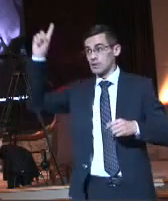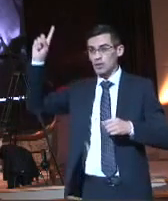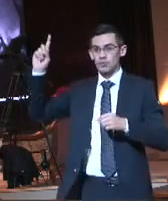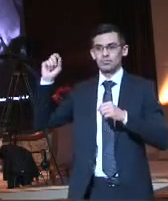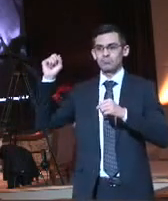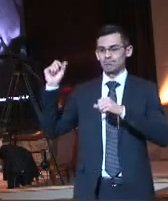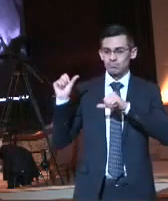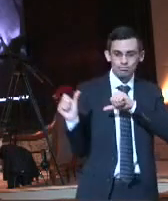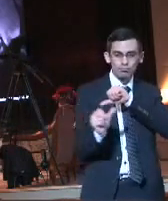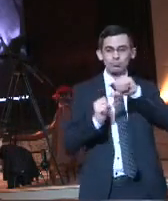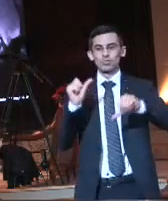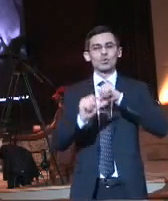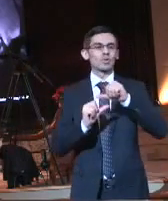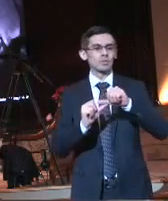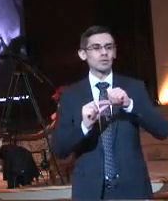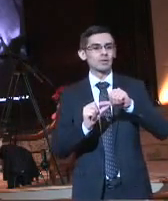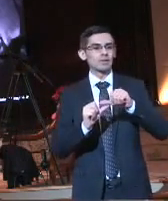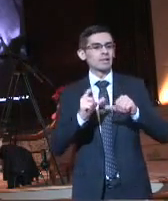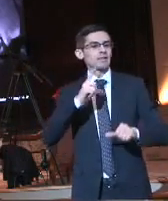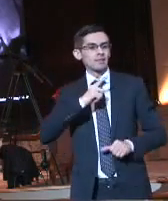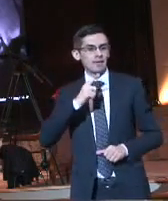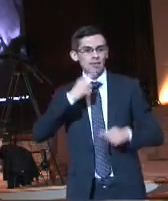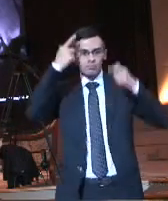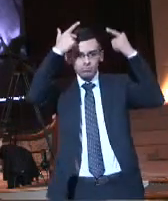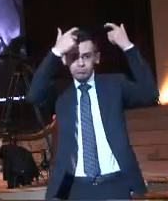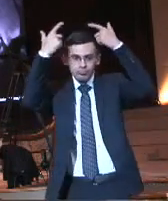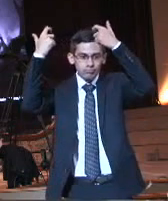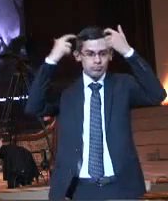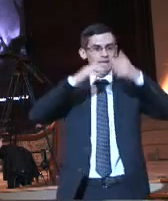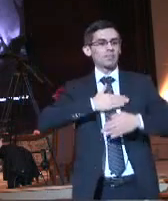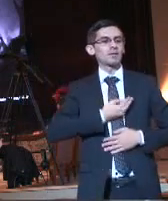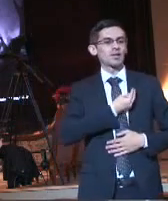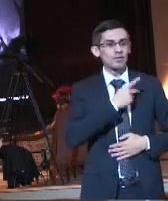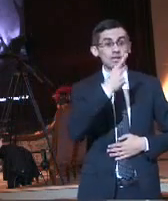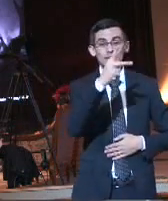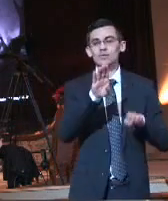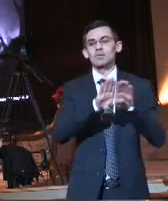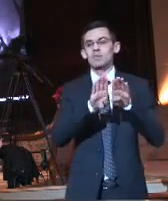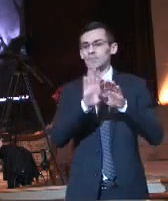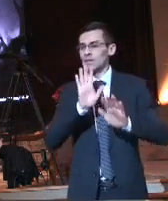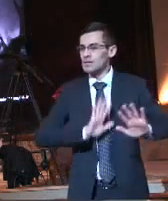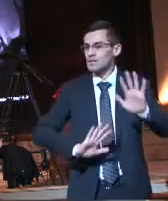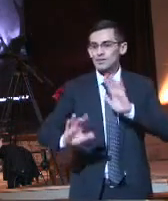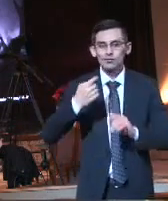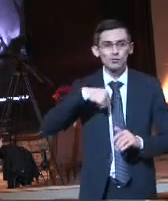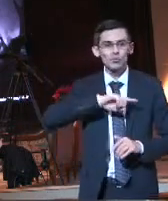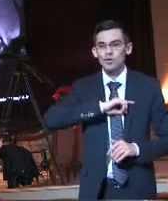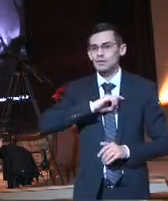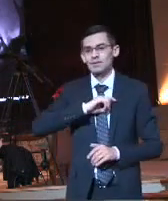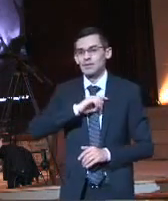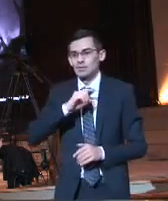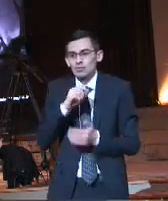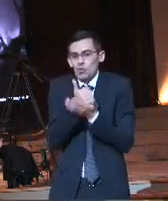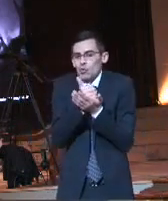Há batalhas na minha vida e na sua vida que fogem ao controle